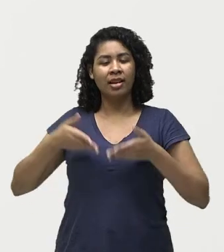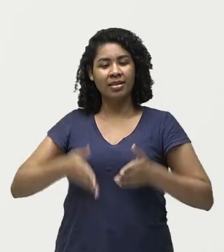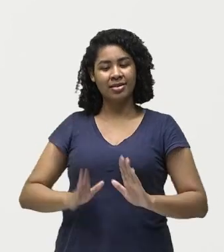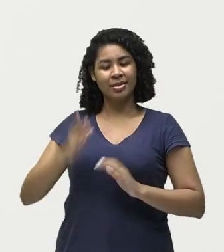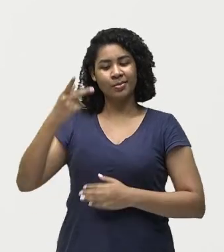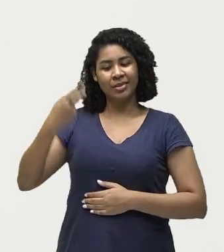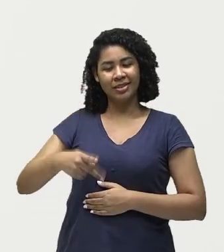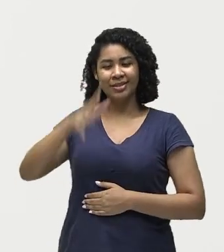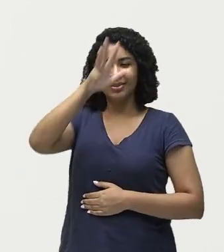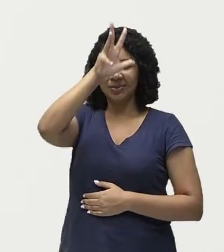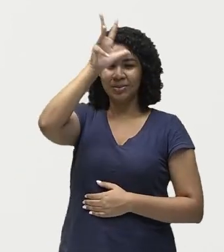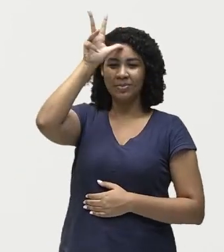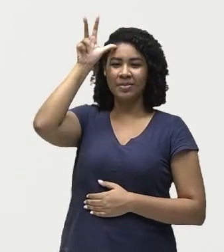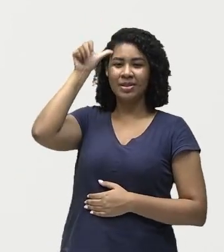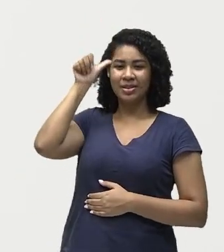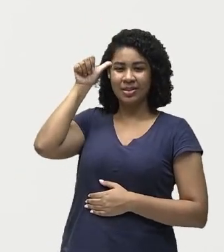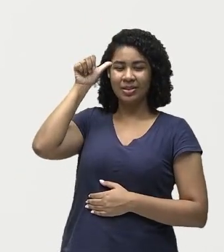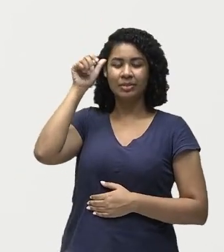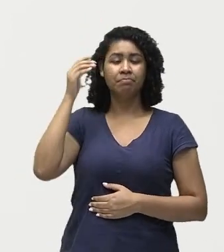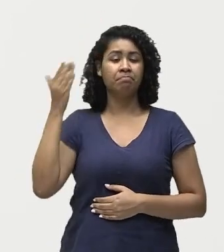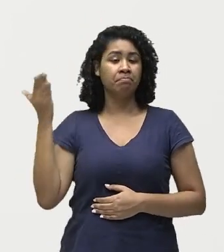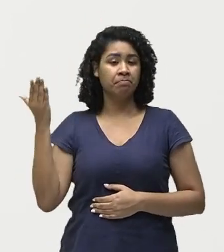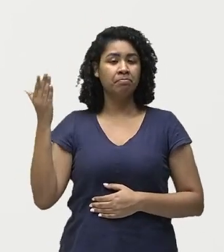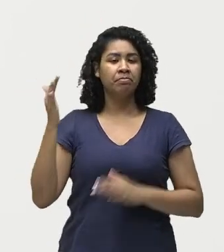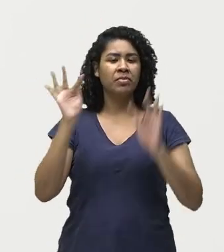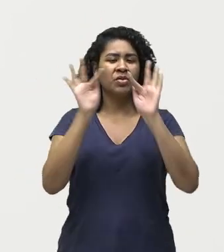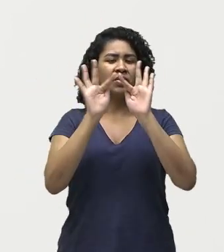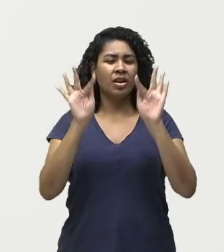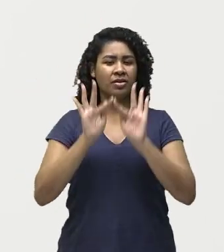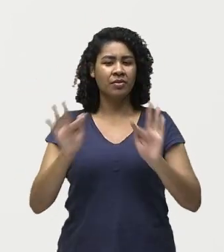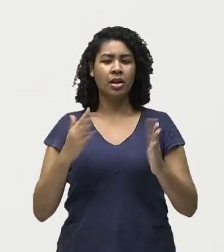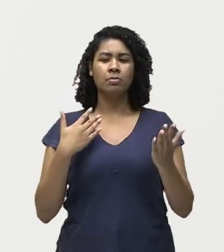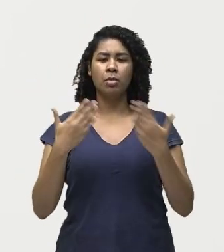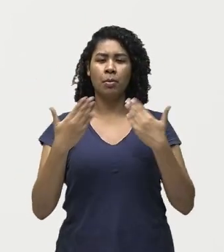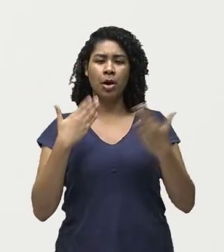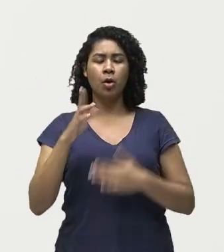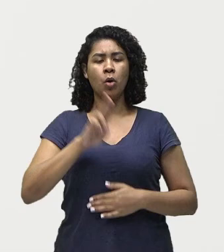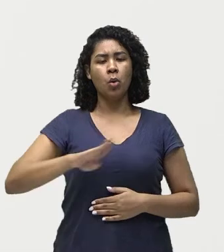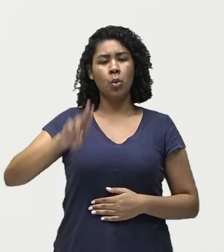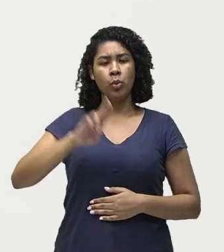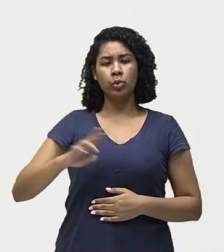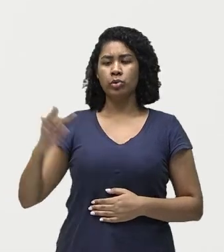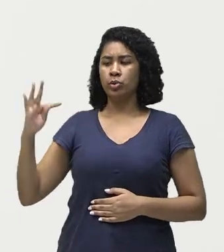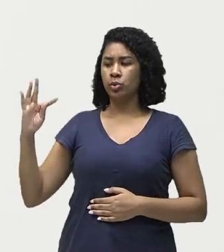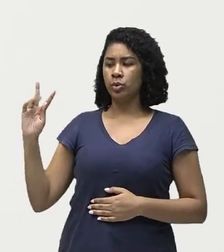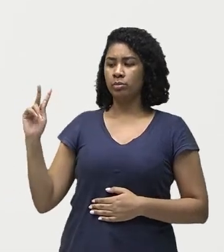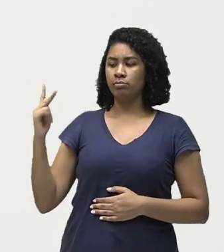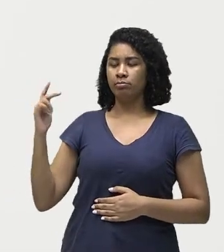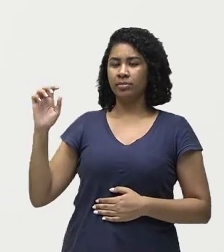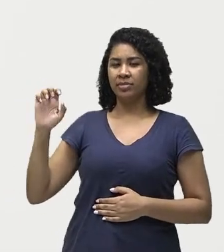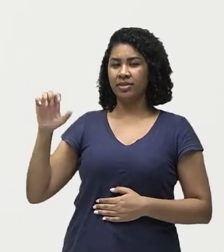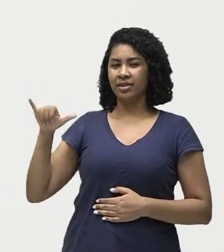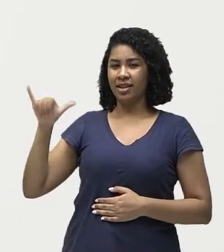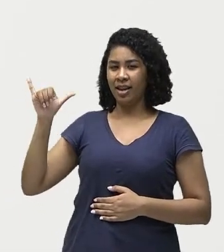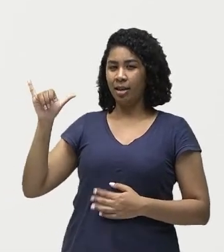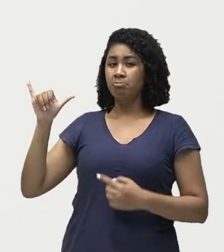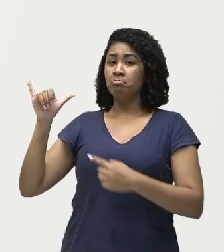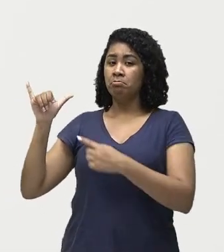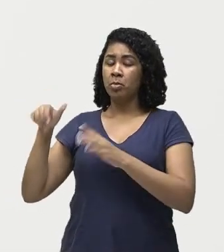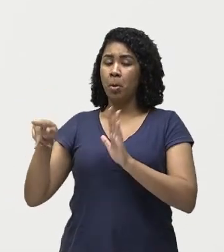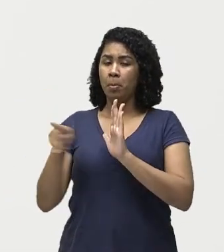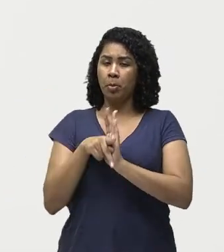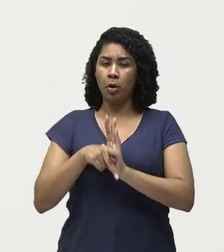Então, no diálogo todo, nós usamos aqui o pronome they, que está no plural